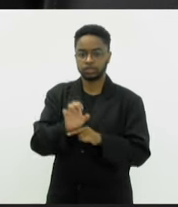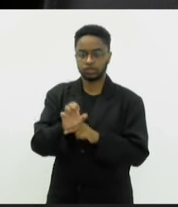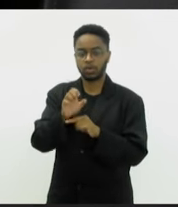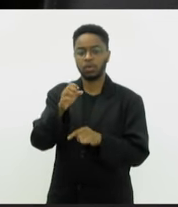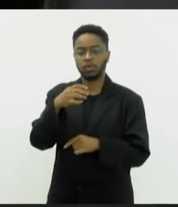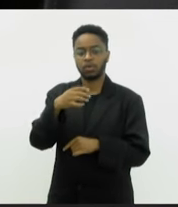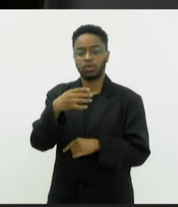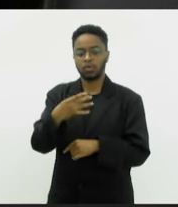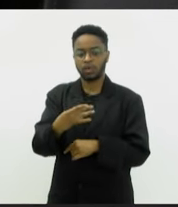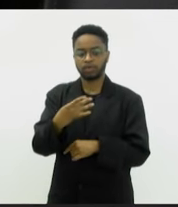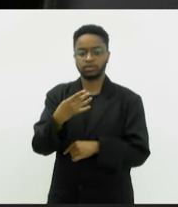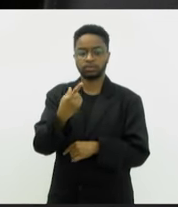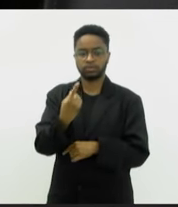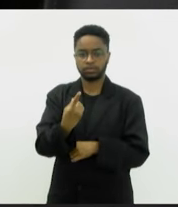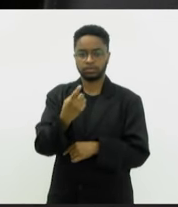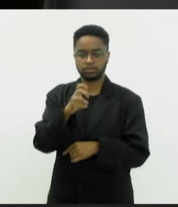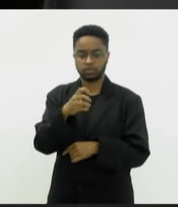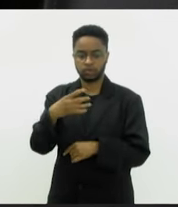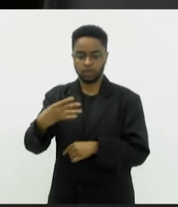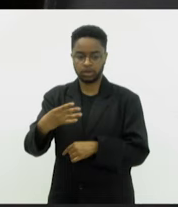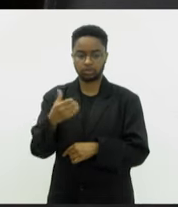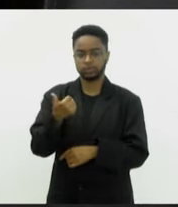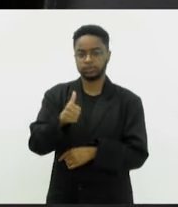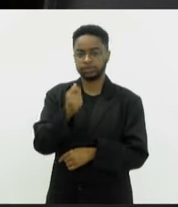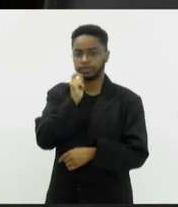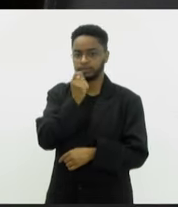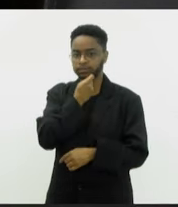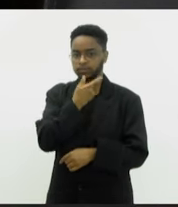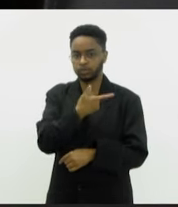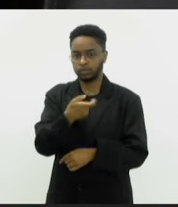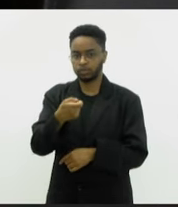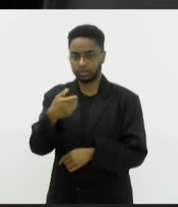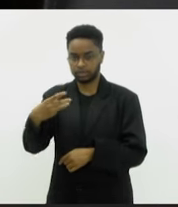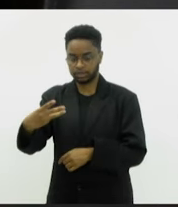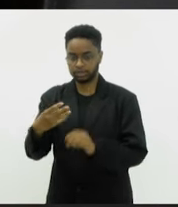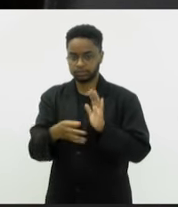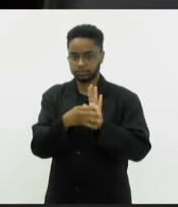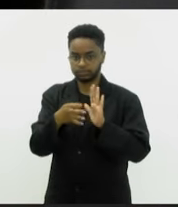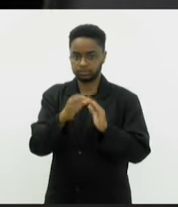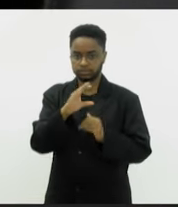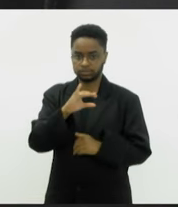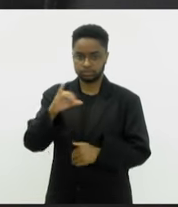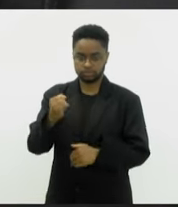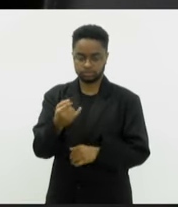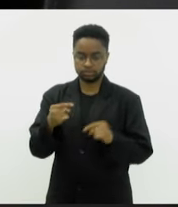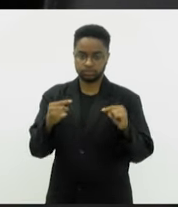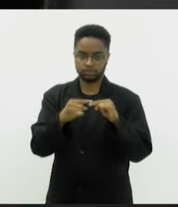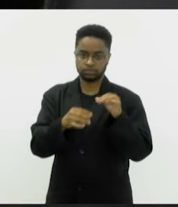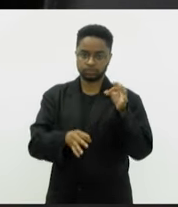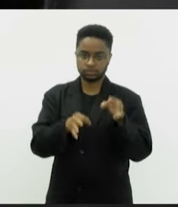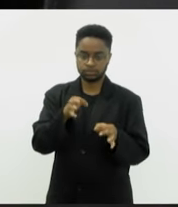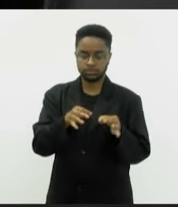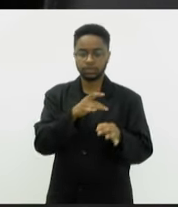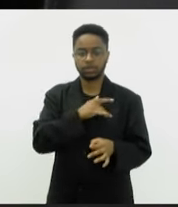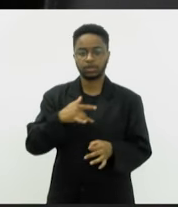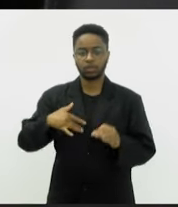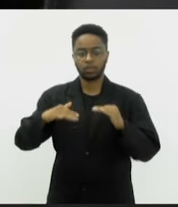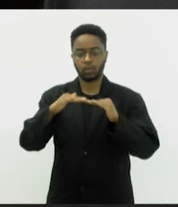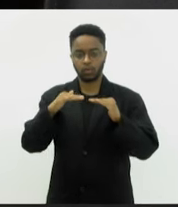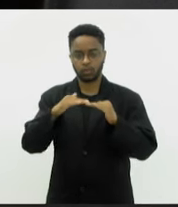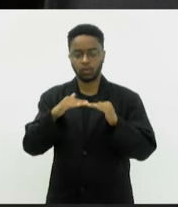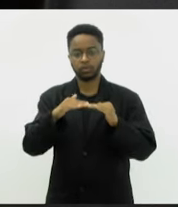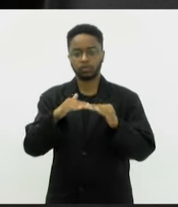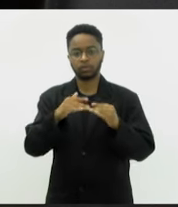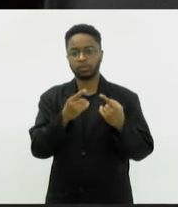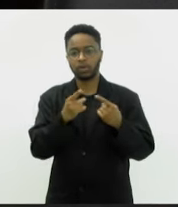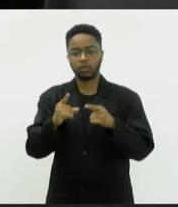11 de setembro de 2003. Pareceres das comissões Constituição e Justiça pela juridicidade, de saúde favorável, de combate